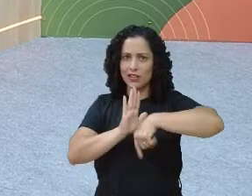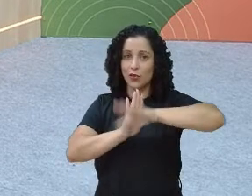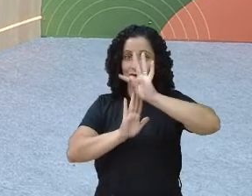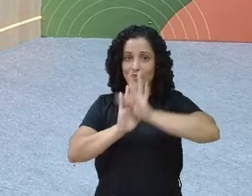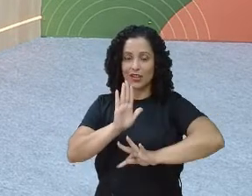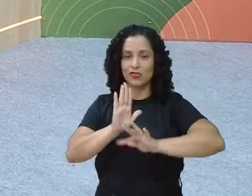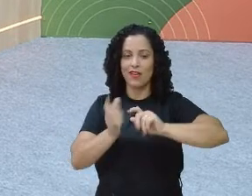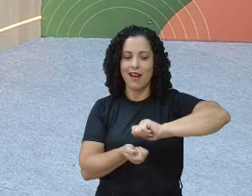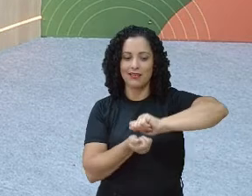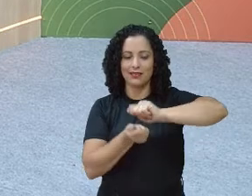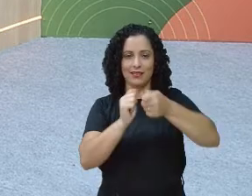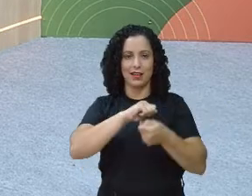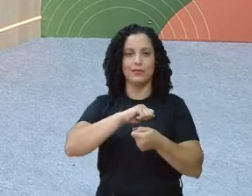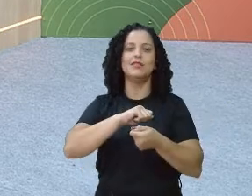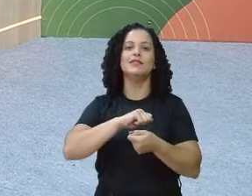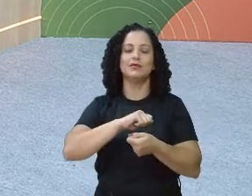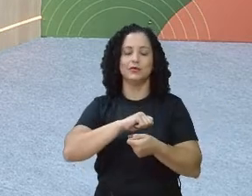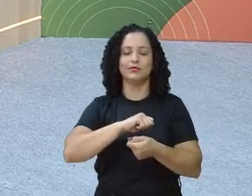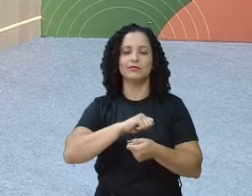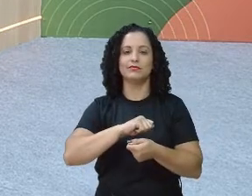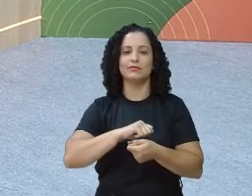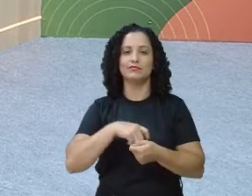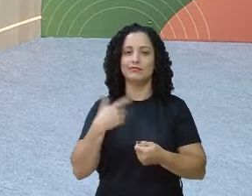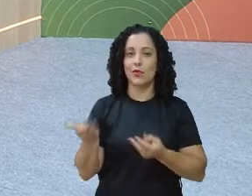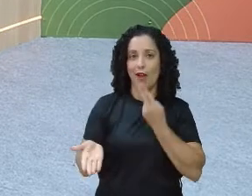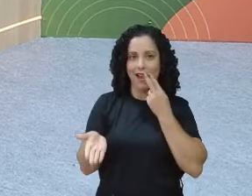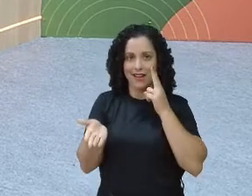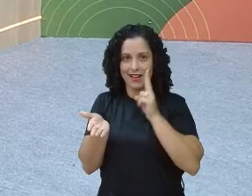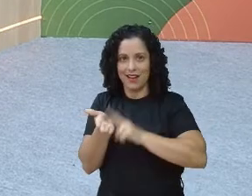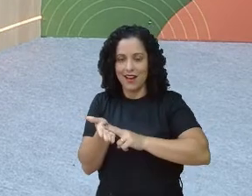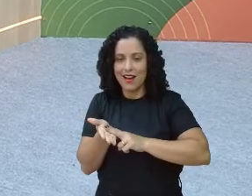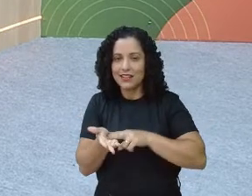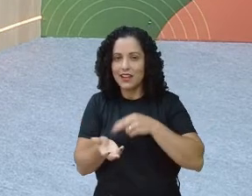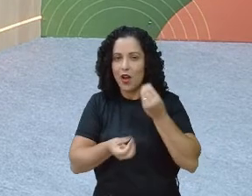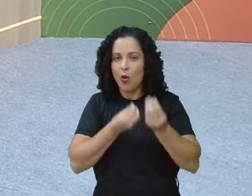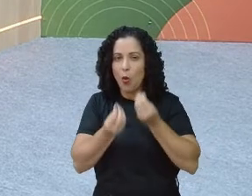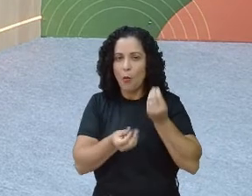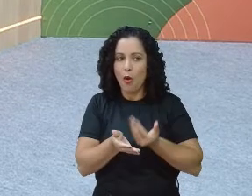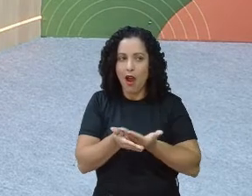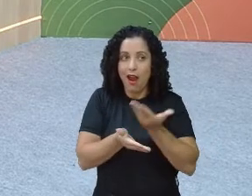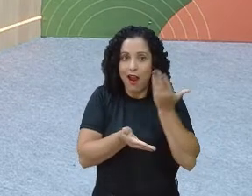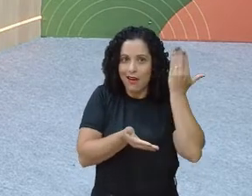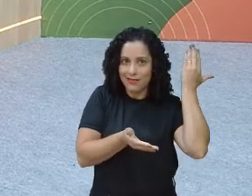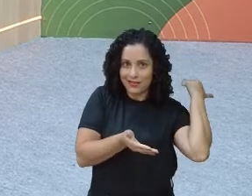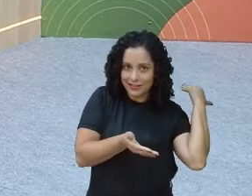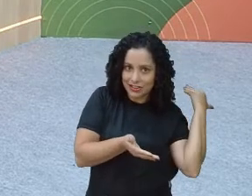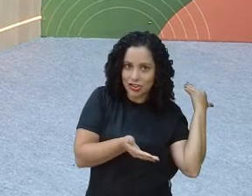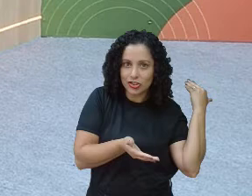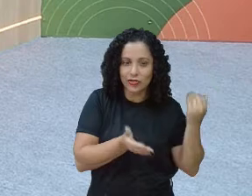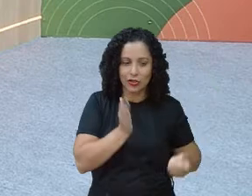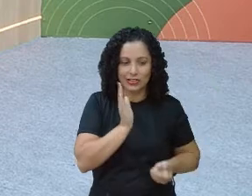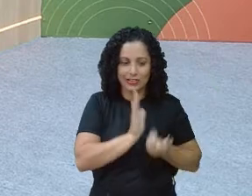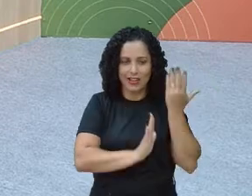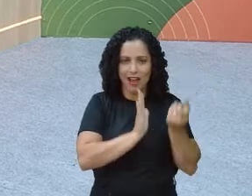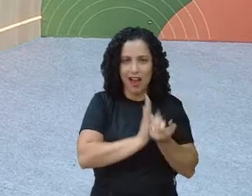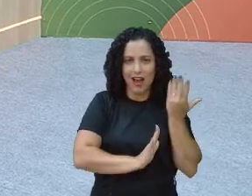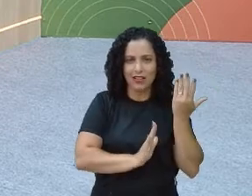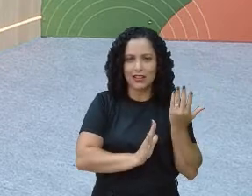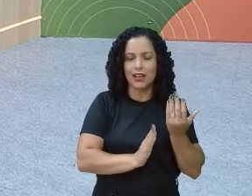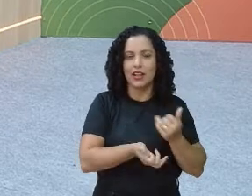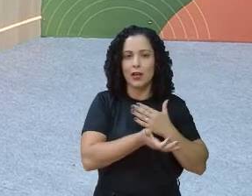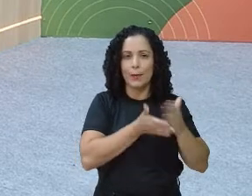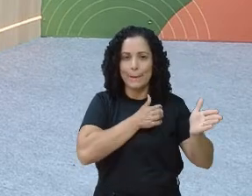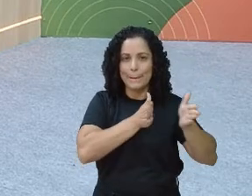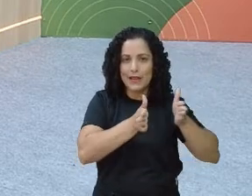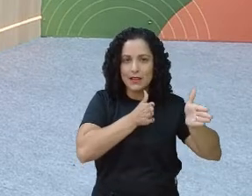adaptando a essa nova realidade. Então, a carta como ela foi configurada lá no Império Romano, e mesmo como ela